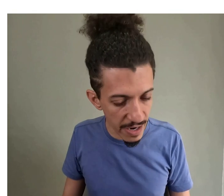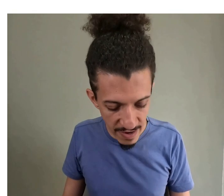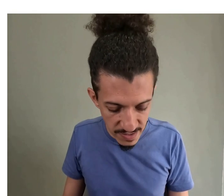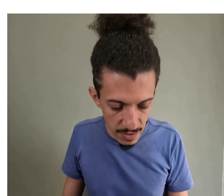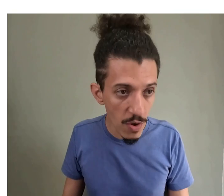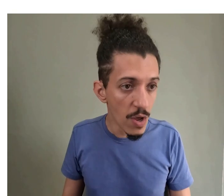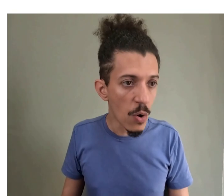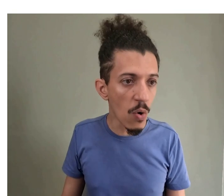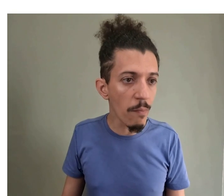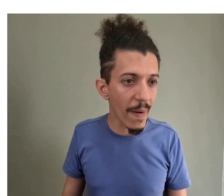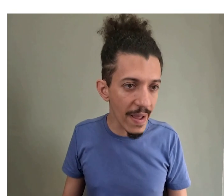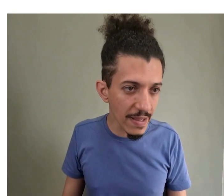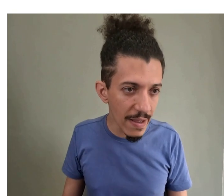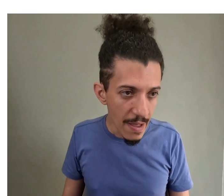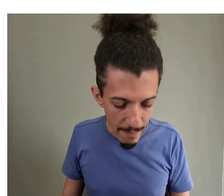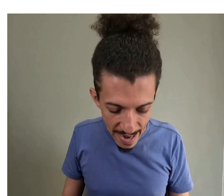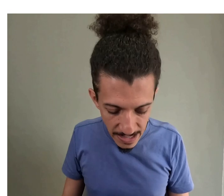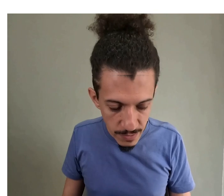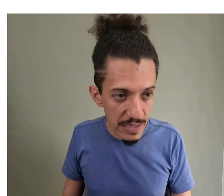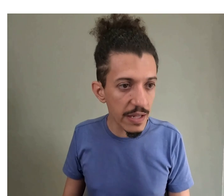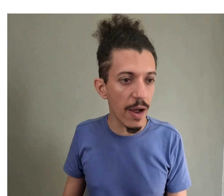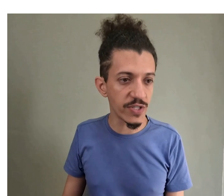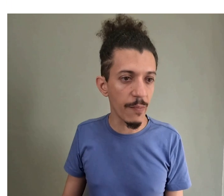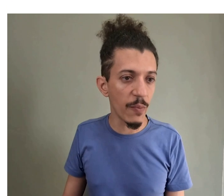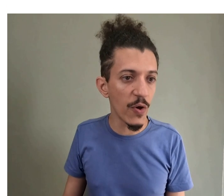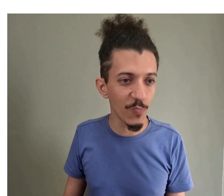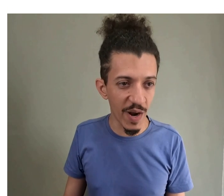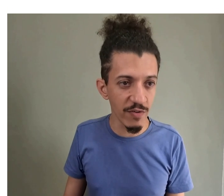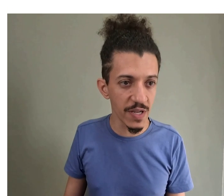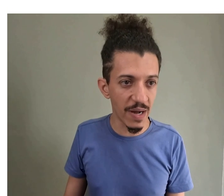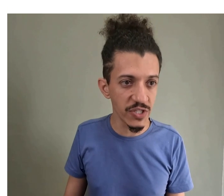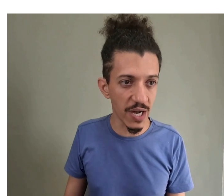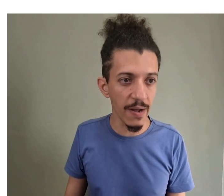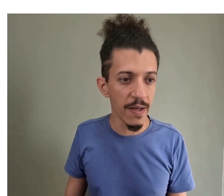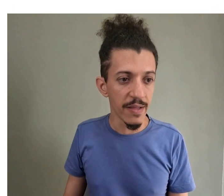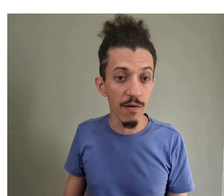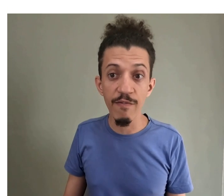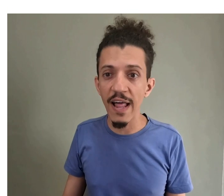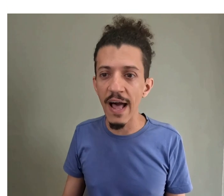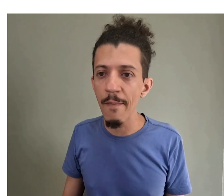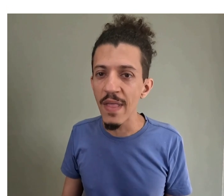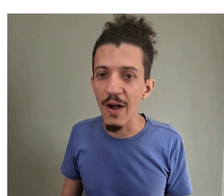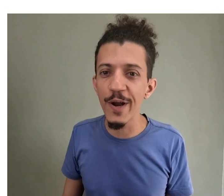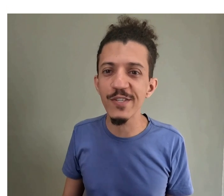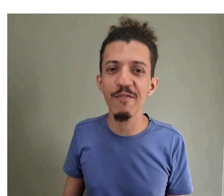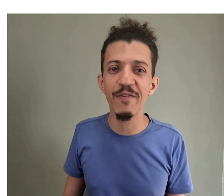ter a gravação completa, mais material de apoio para você baixar. Então, vai